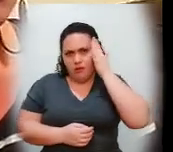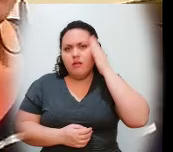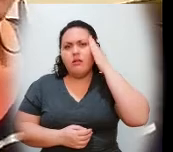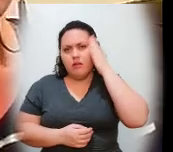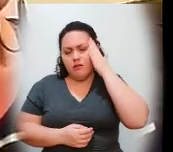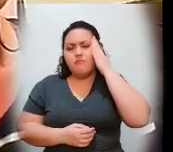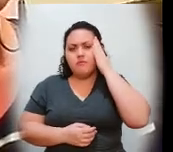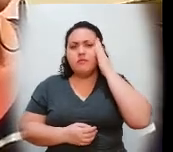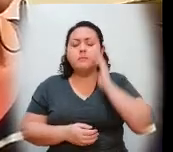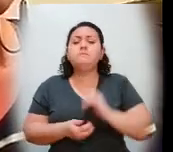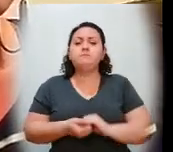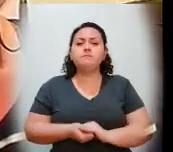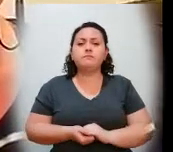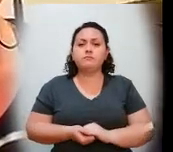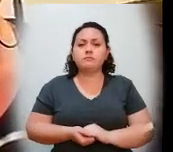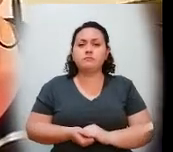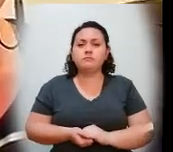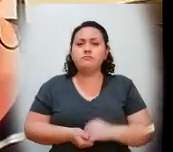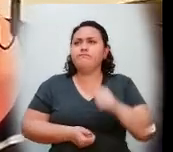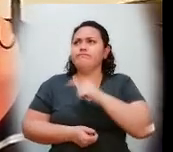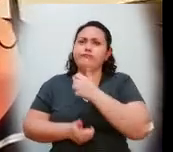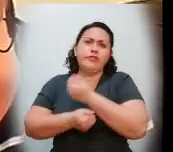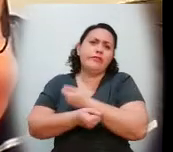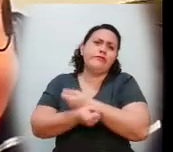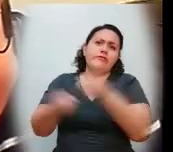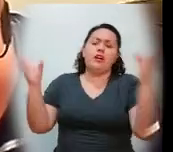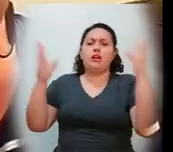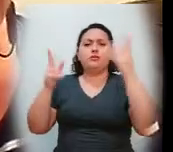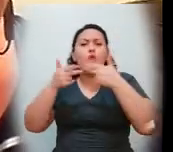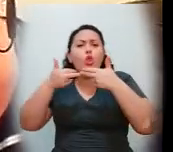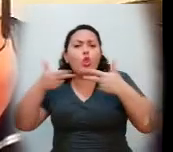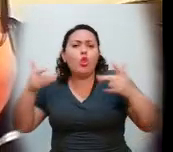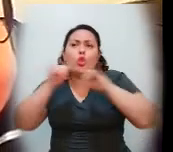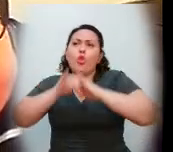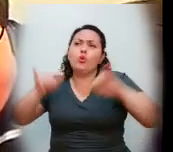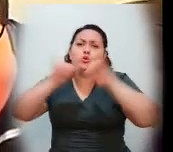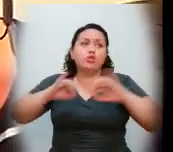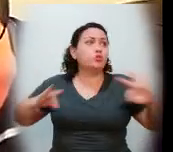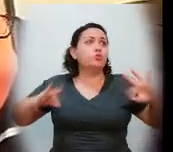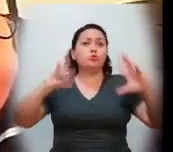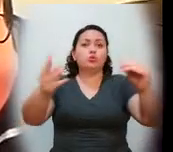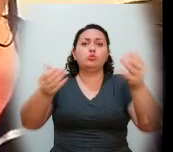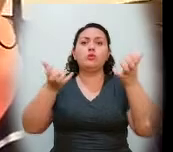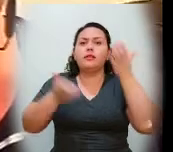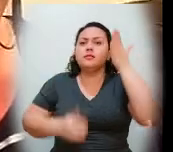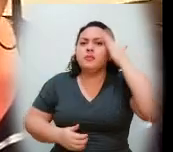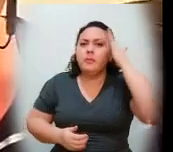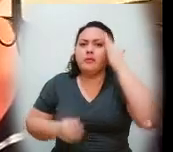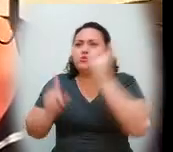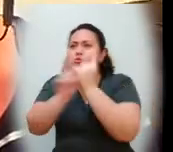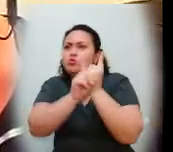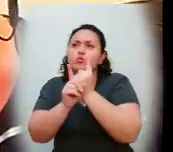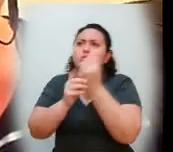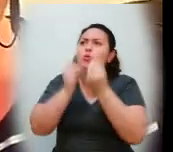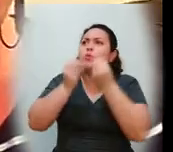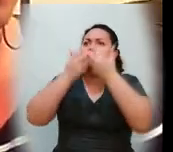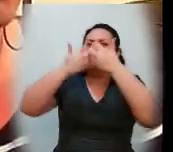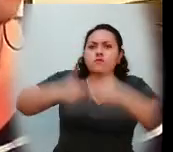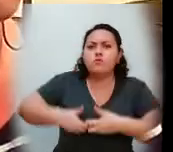uhum. assim, que existem um boom de notícias, todo mundo quer descobrir o que está acontecendo, todo mundo quer